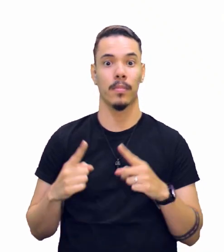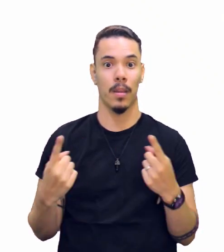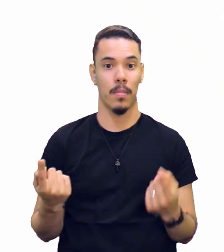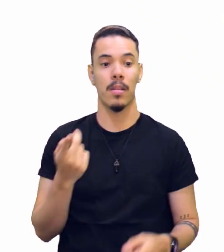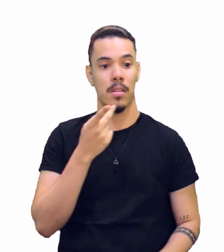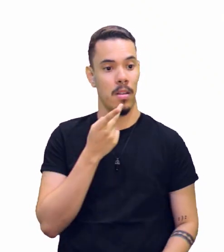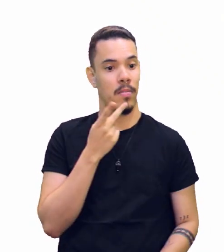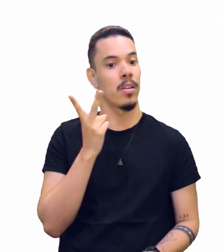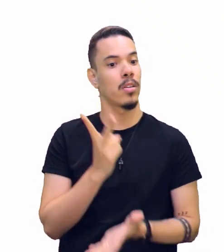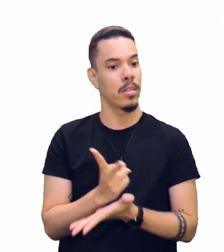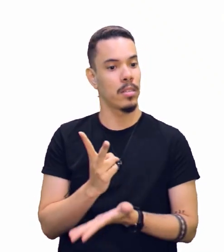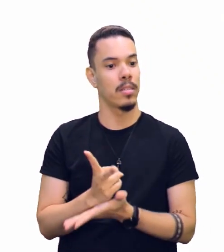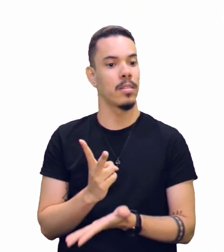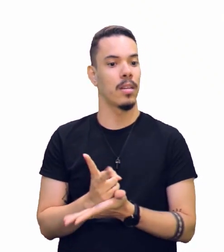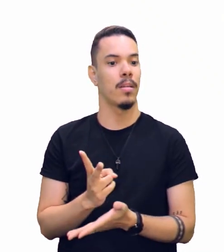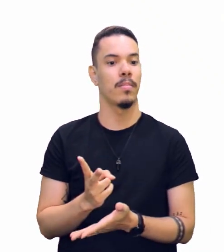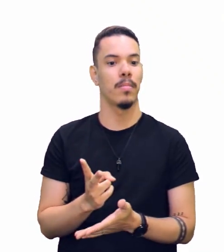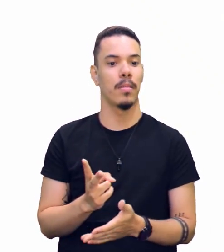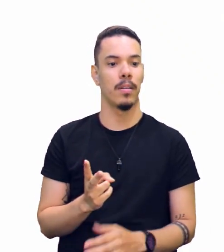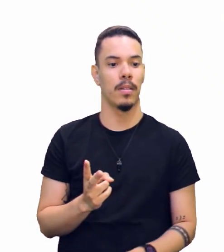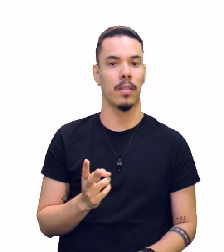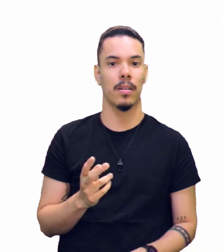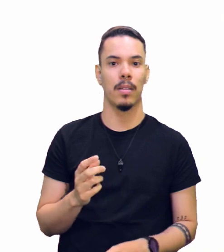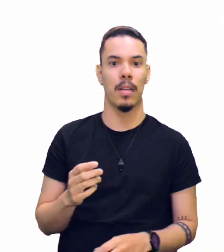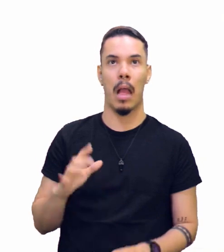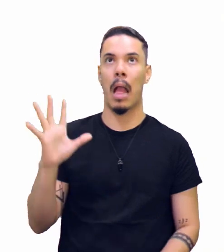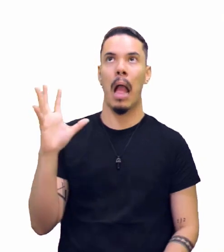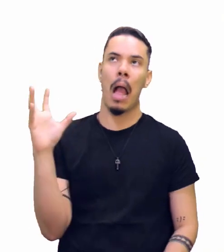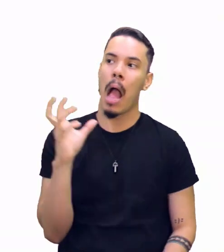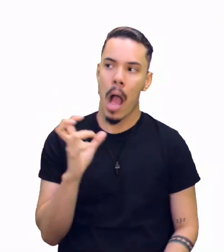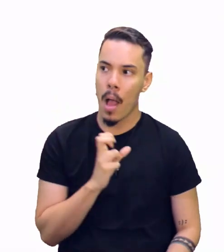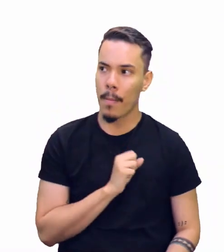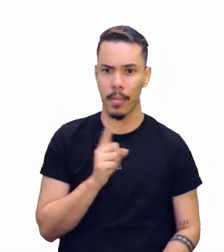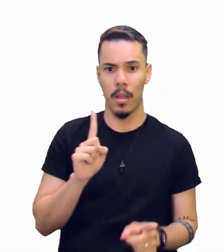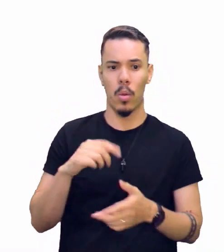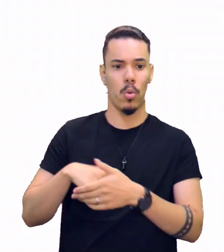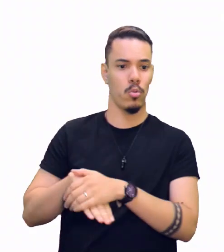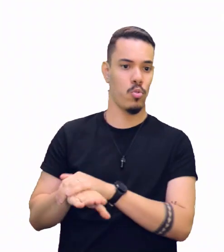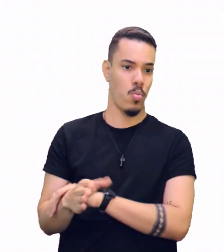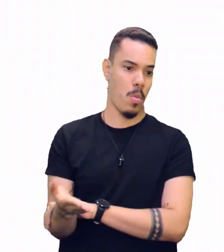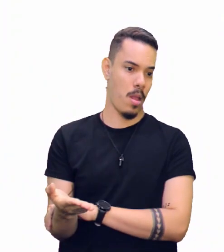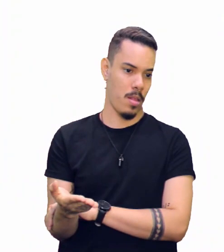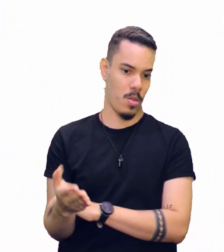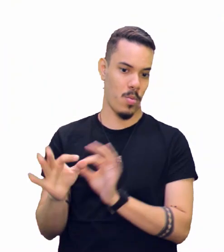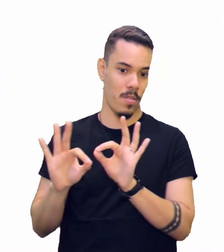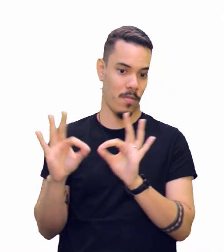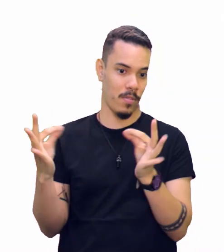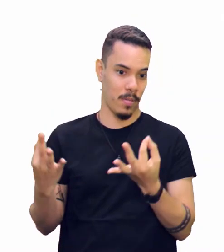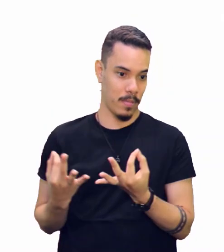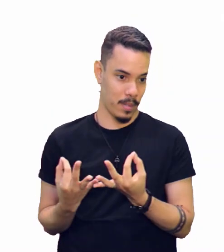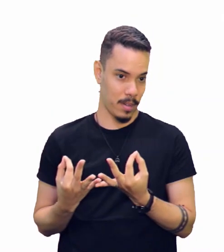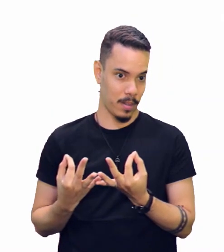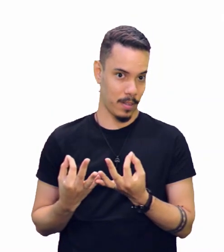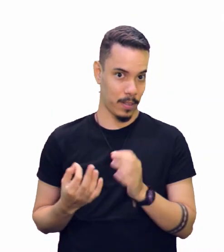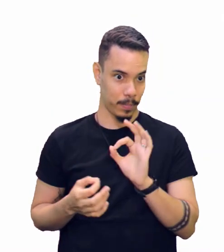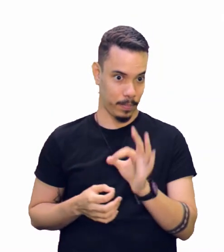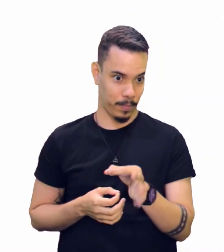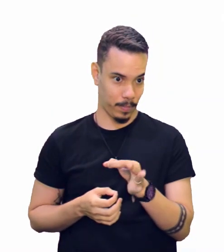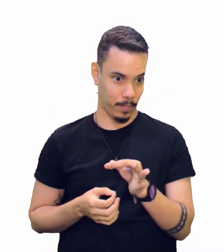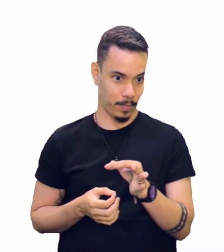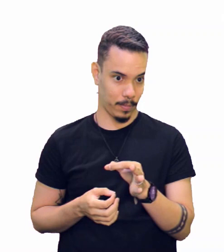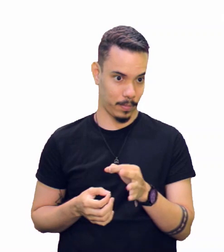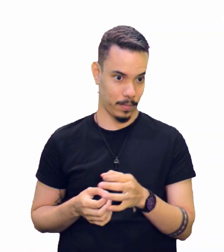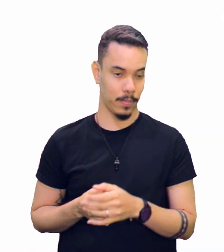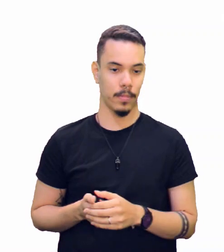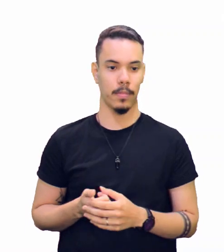que ele tinha com a família dele né não é que é uma coisa que ele ama exatamente que ele falou que ele ama el diz que tem um ritual com a